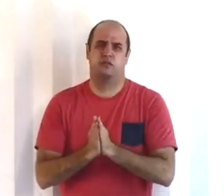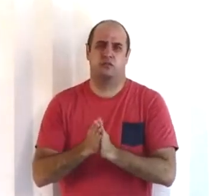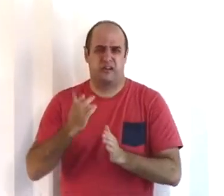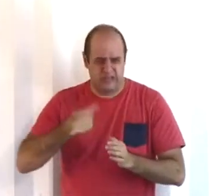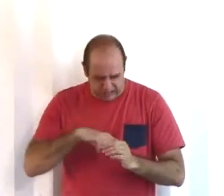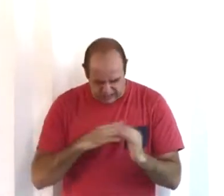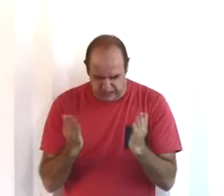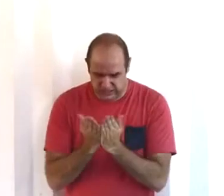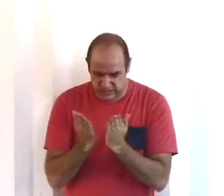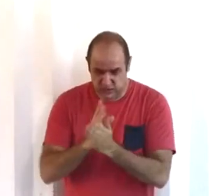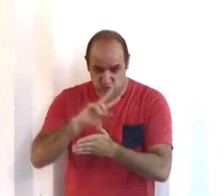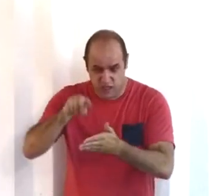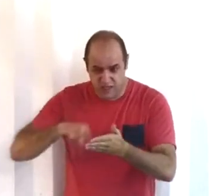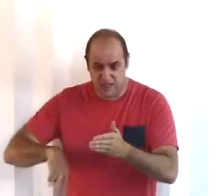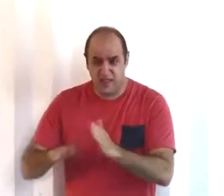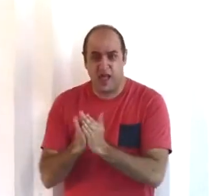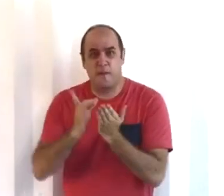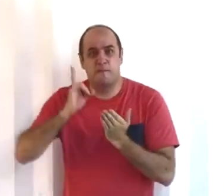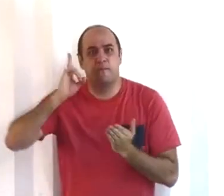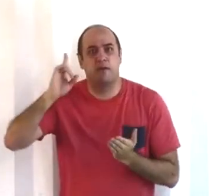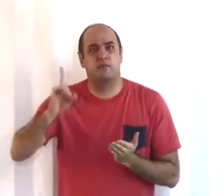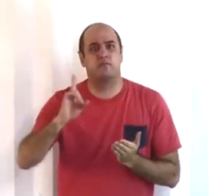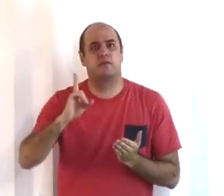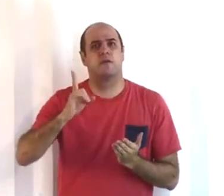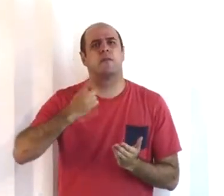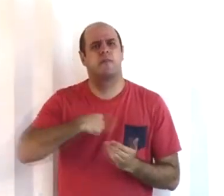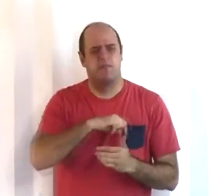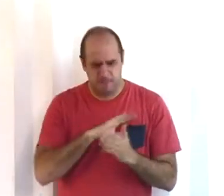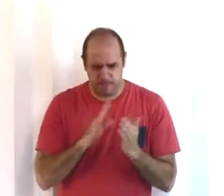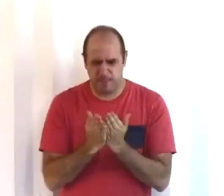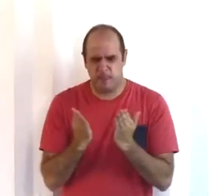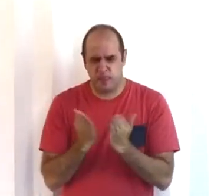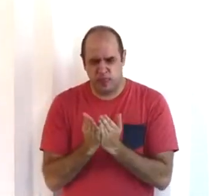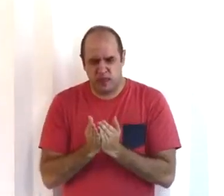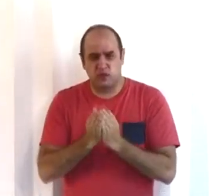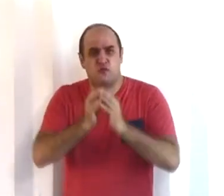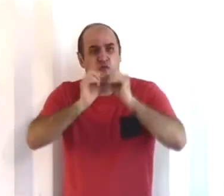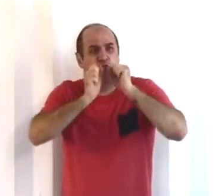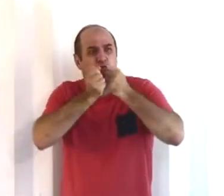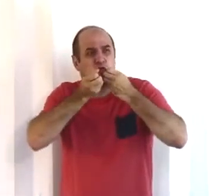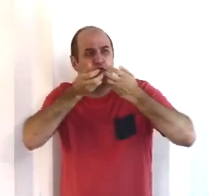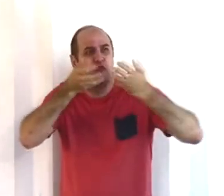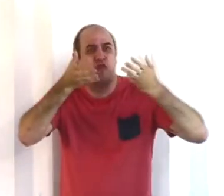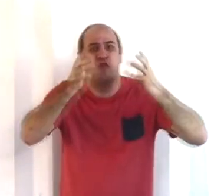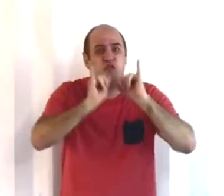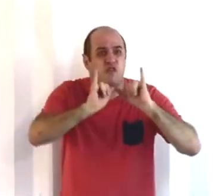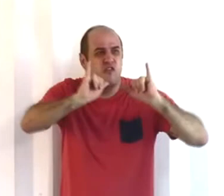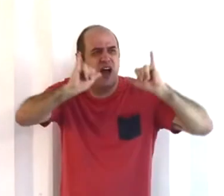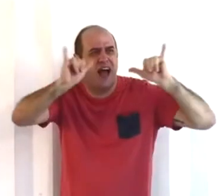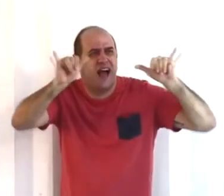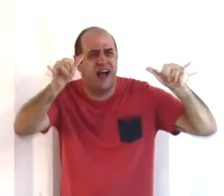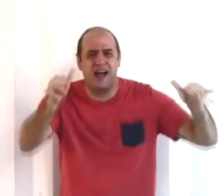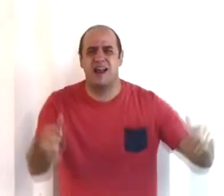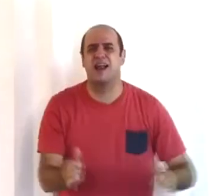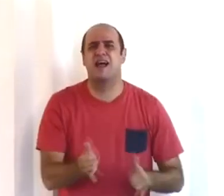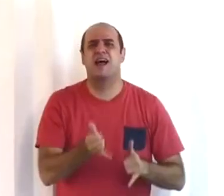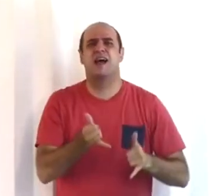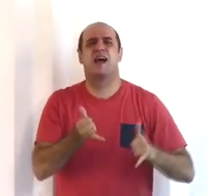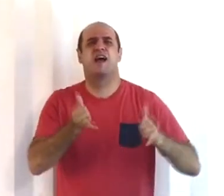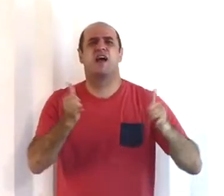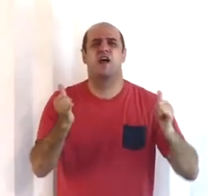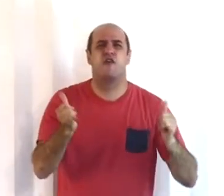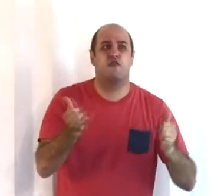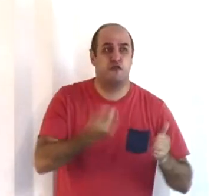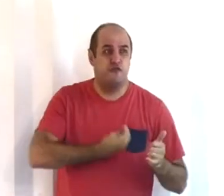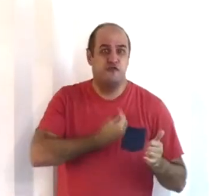a palavra do Senhor. Nós cristãos, quando podemos, abrimos a nossa boca para que da nossa boca flua rios de